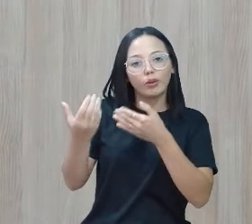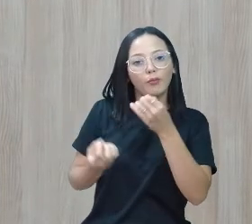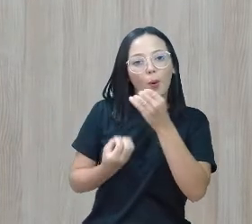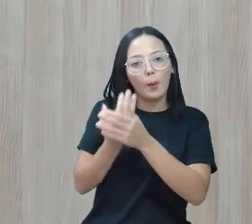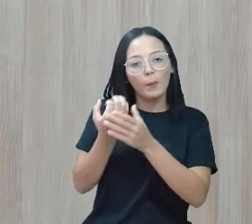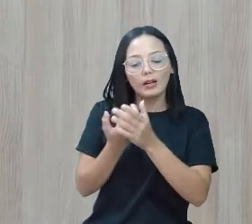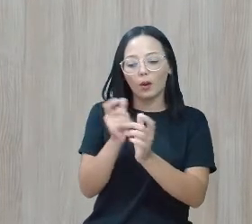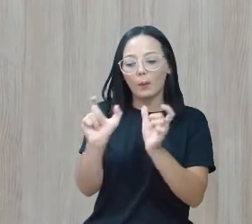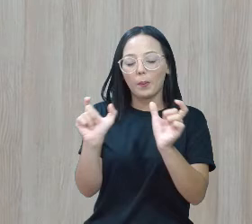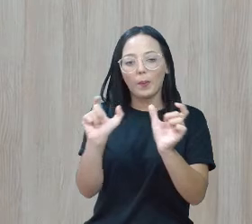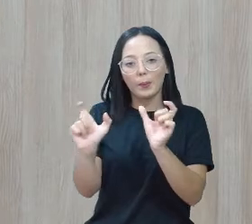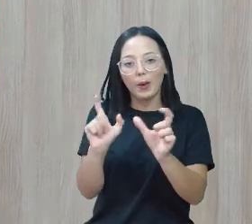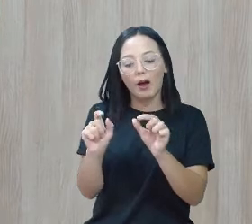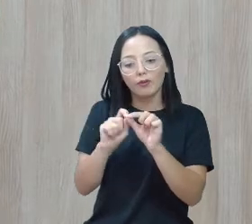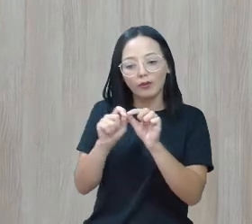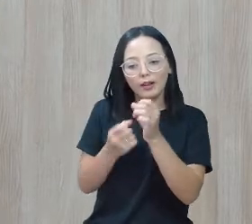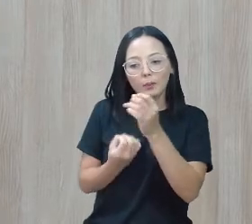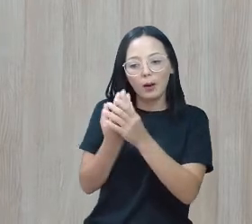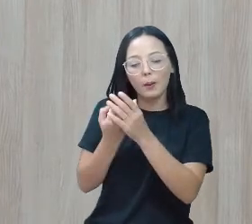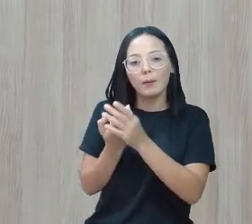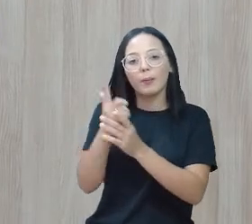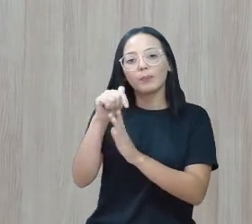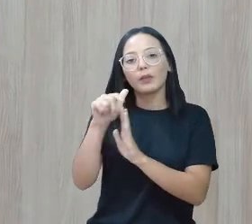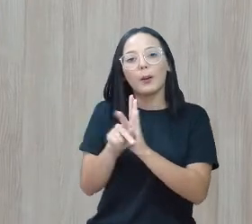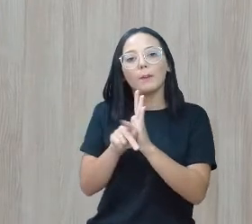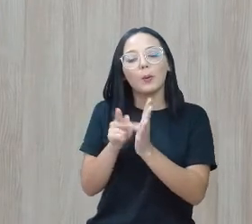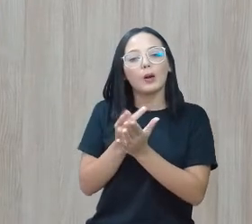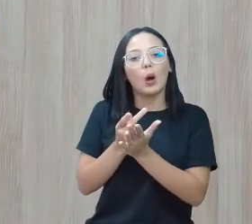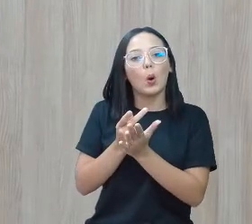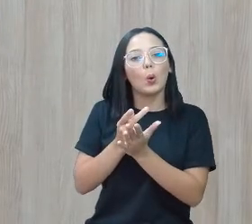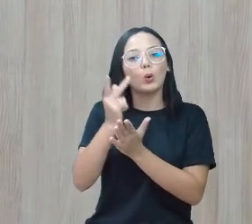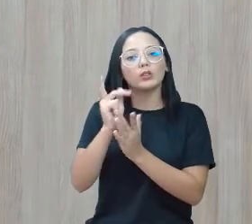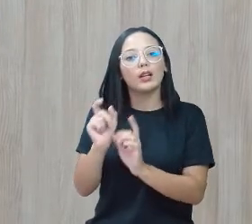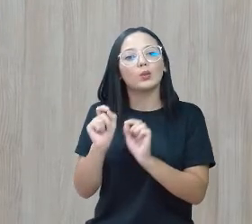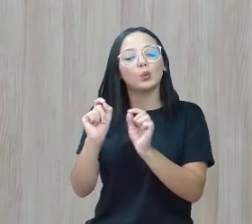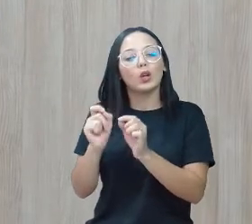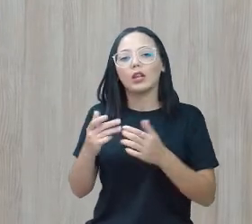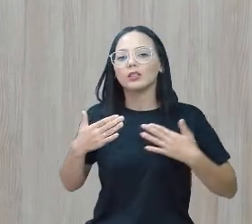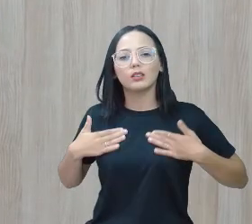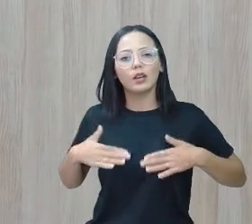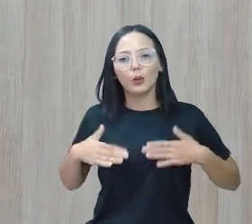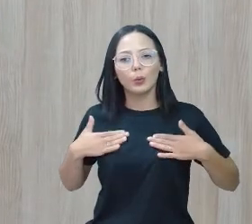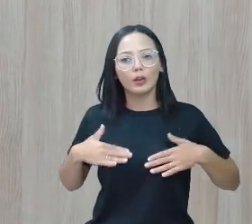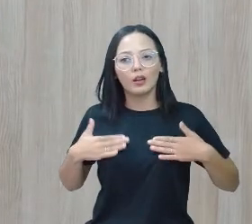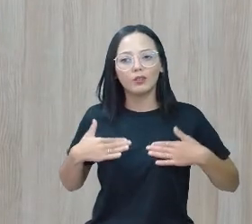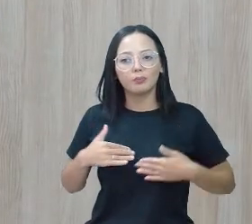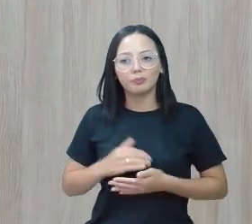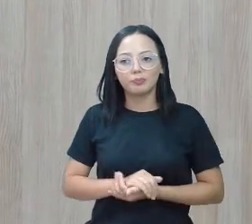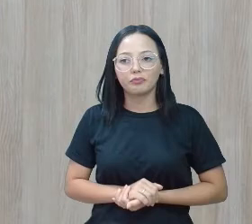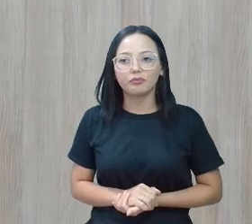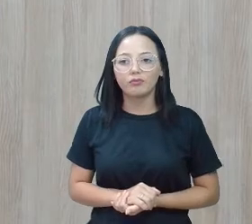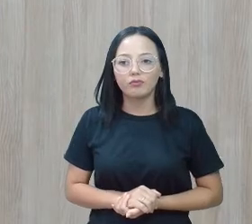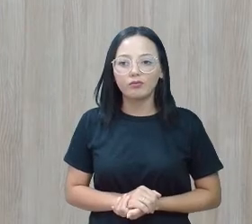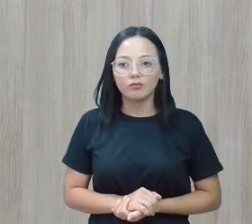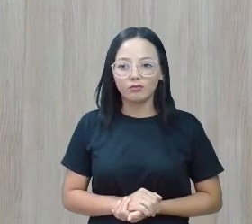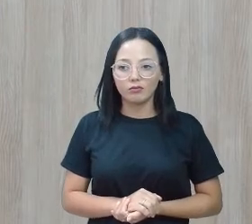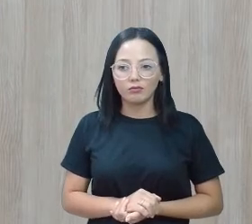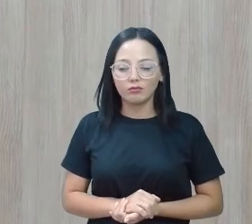formação de palavra, de construção, ele acontece de forma muito tranquila.